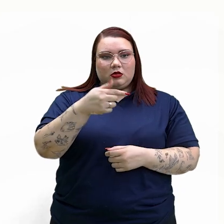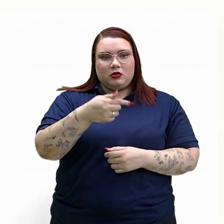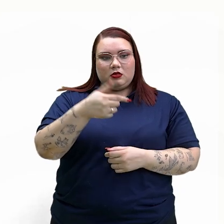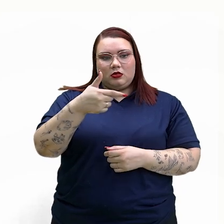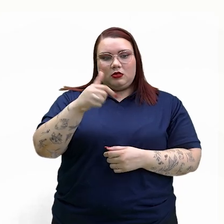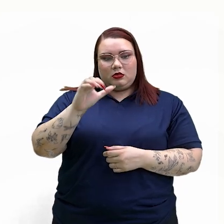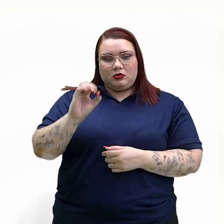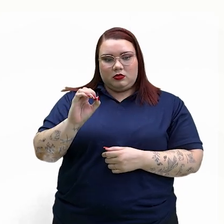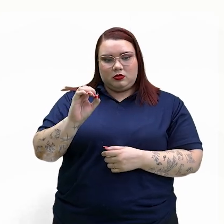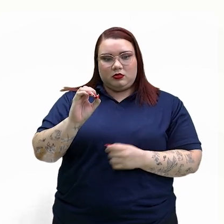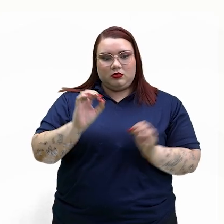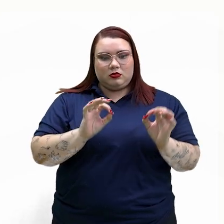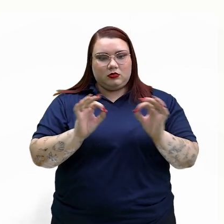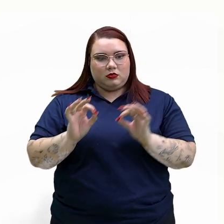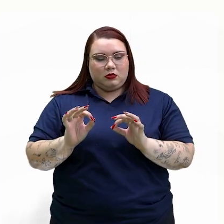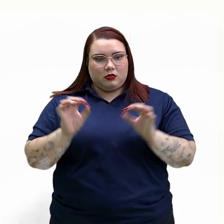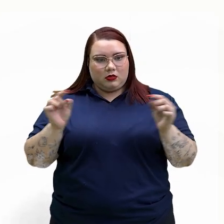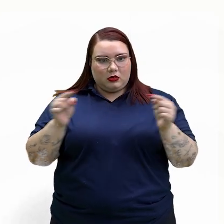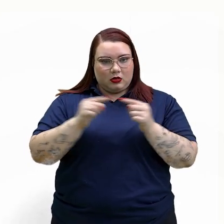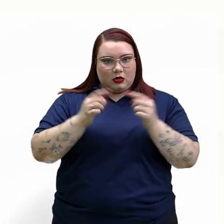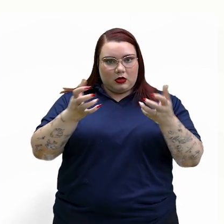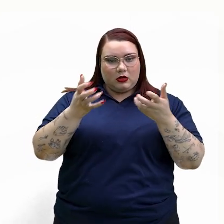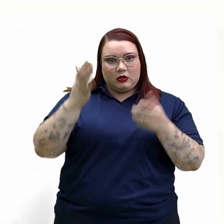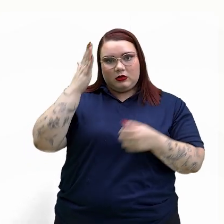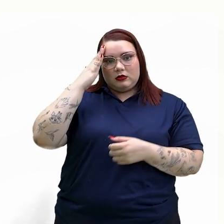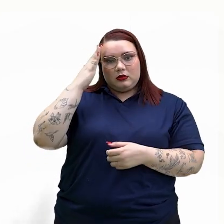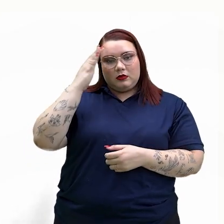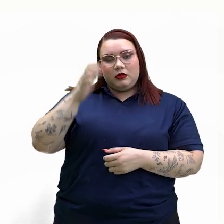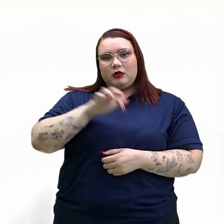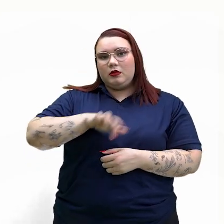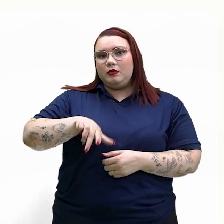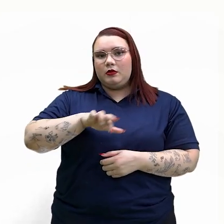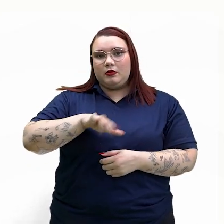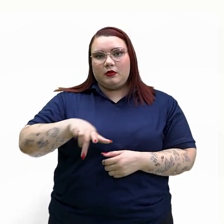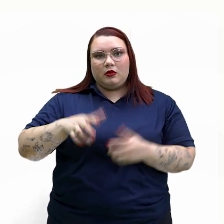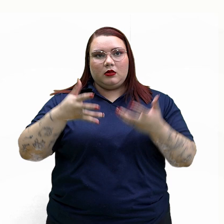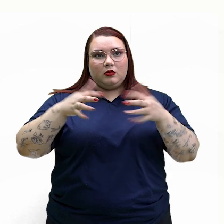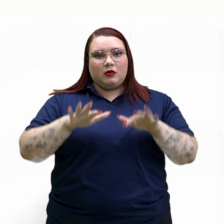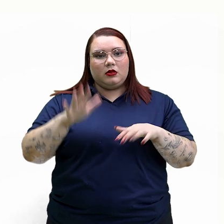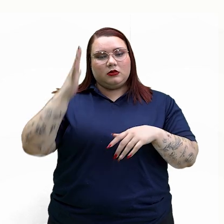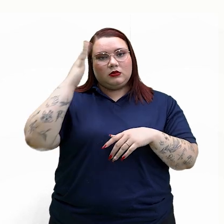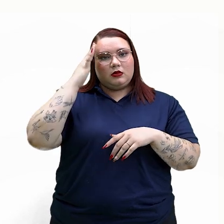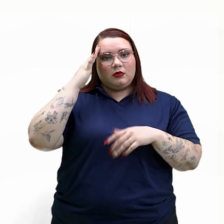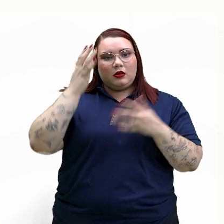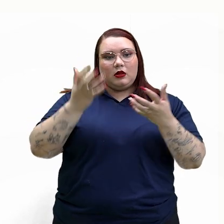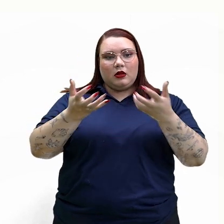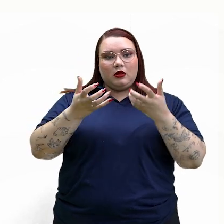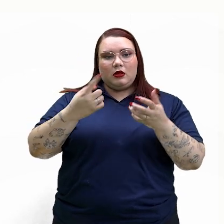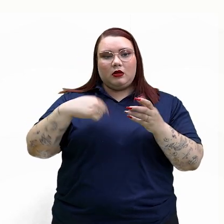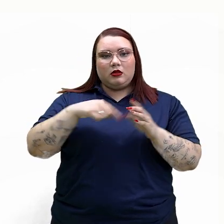720 graus. É isso que ele quer saber? Não. Ele não quer saber isso. Ele quer que a